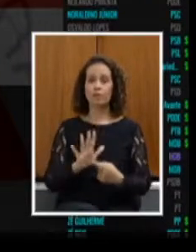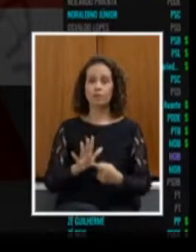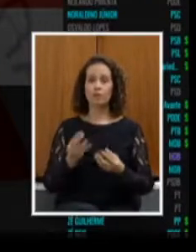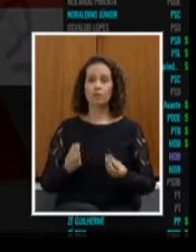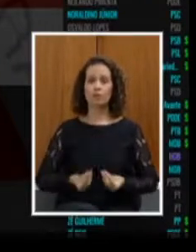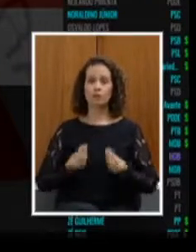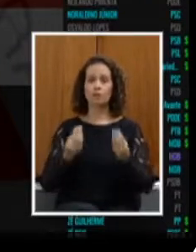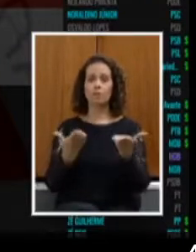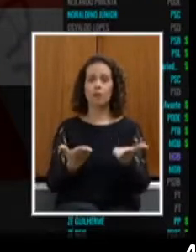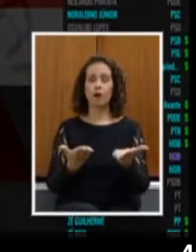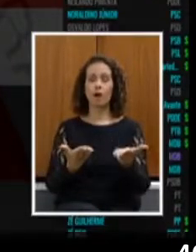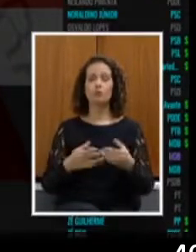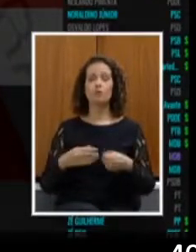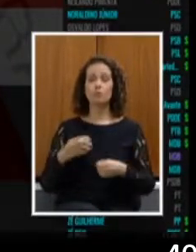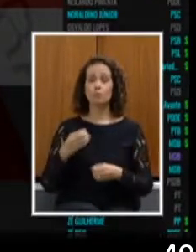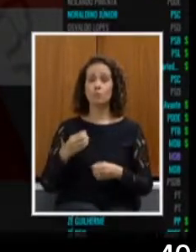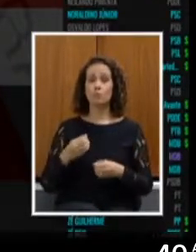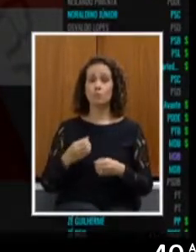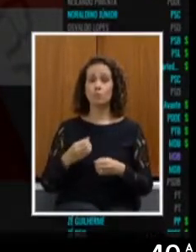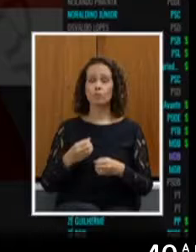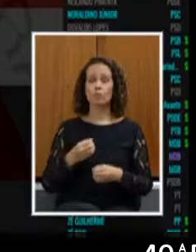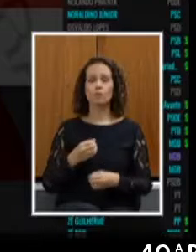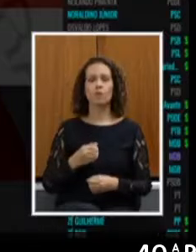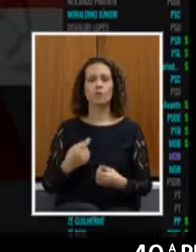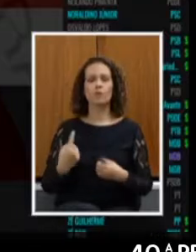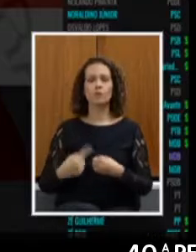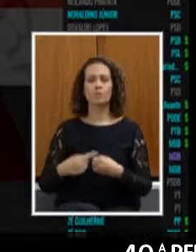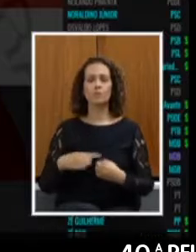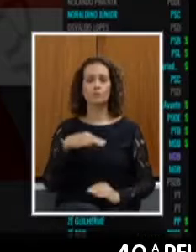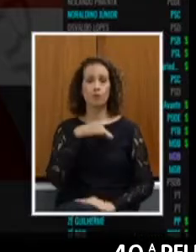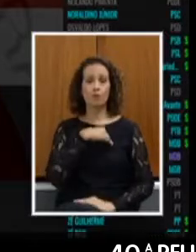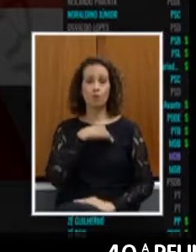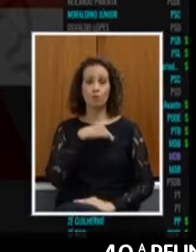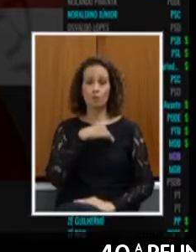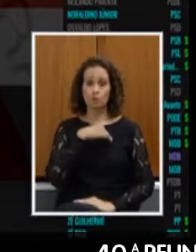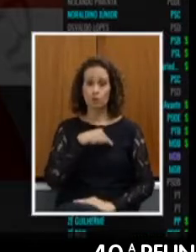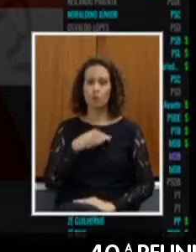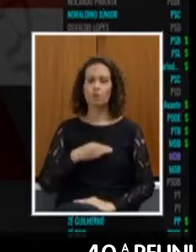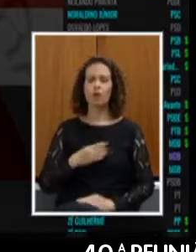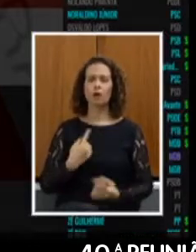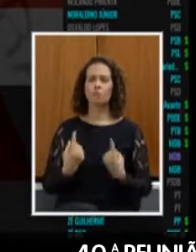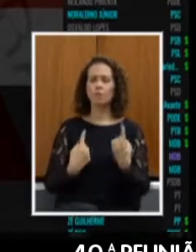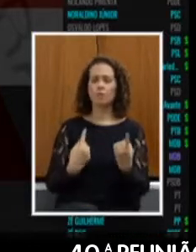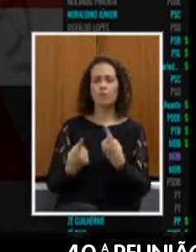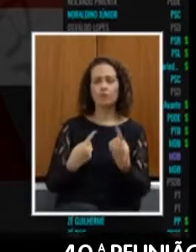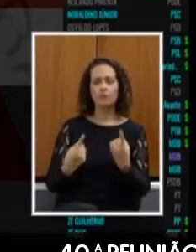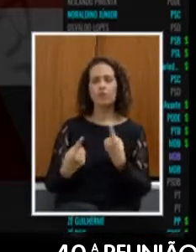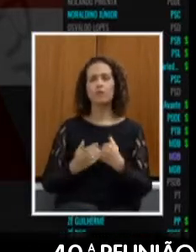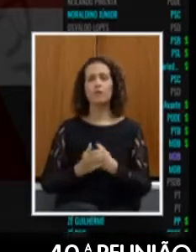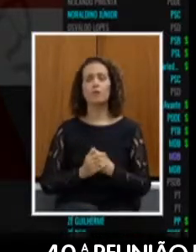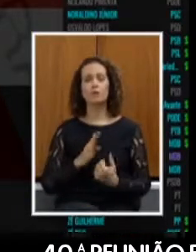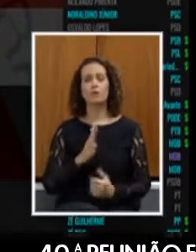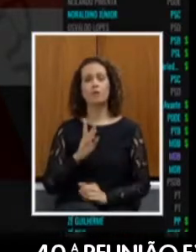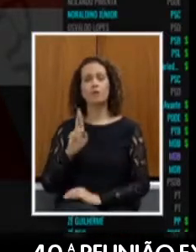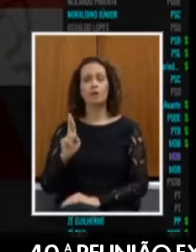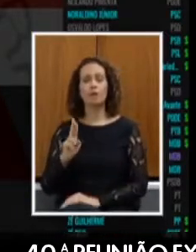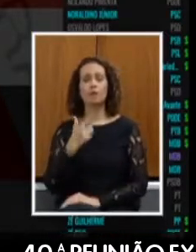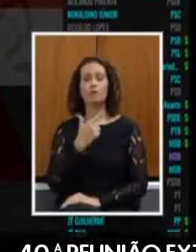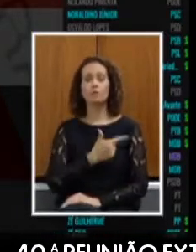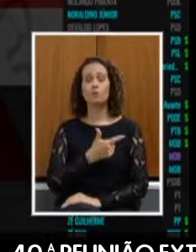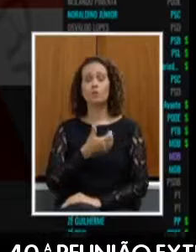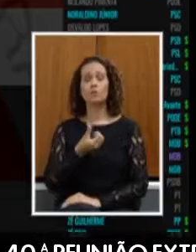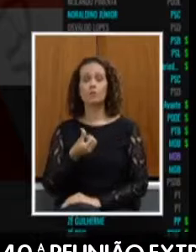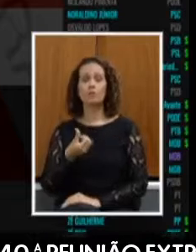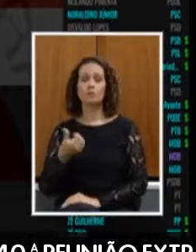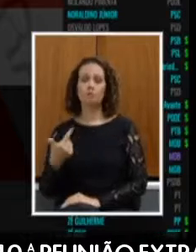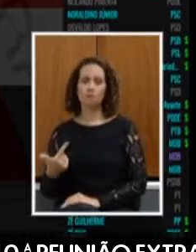município de Manhuaçu um trecho da rodovia LMG 838, saindo da BR-262, quilômetro zero,